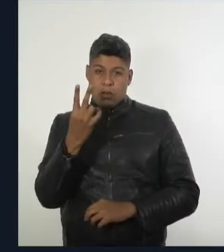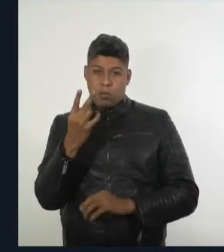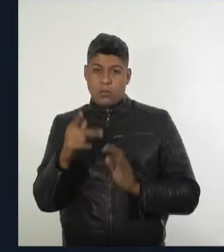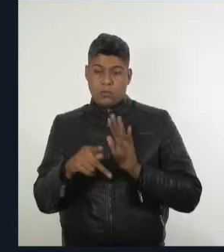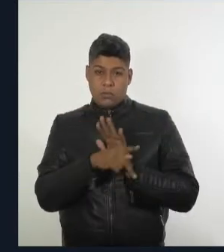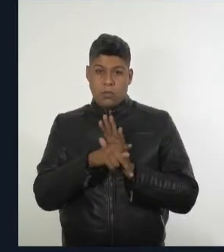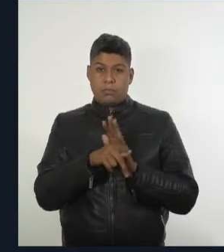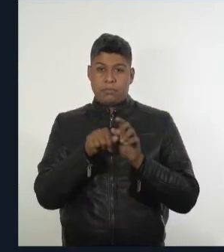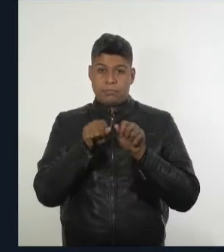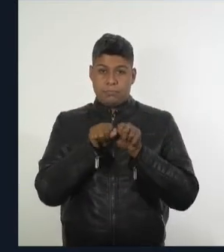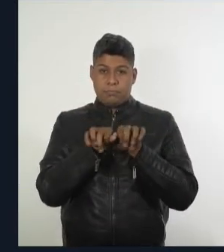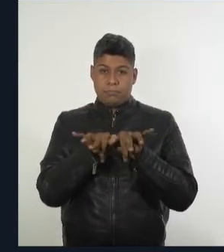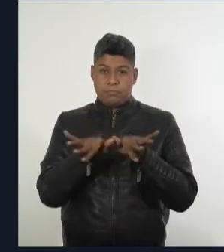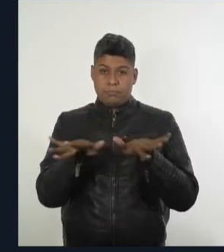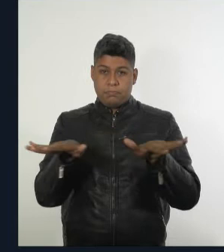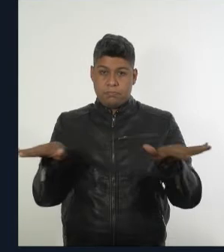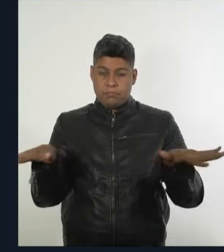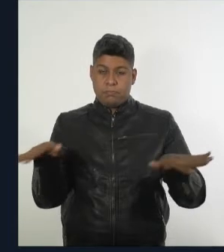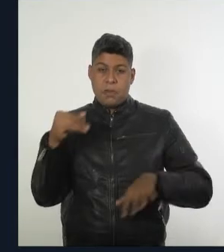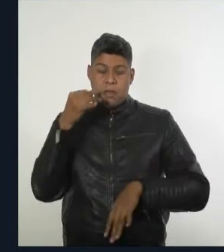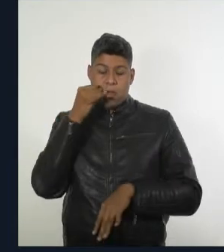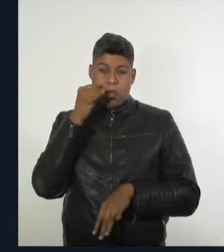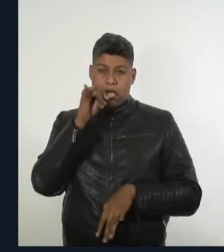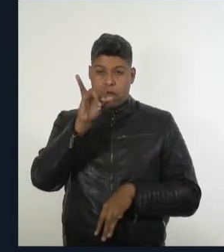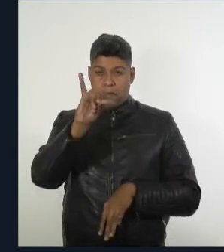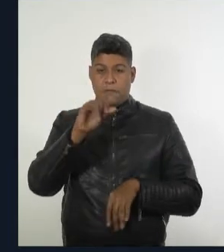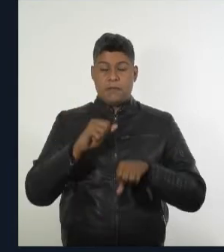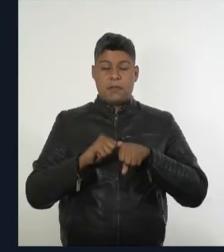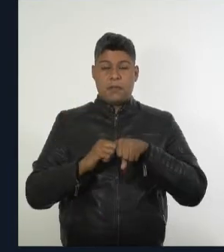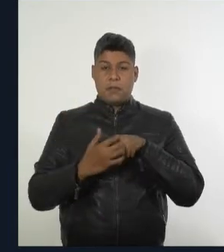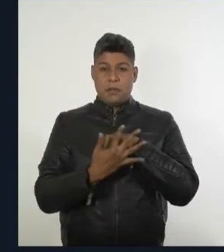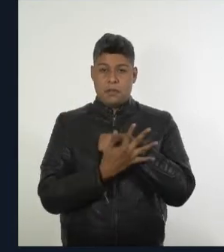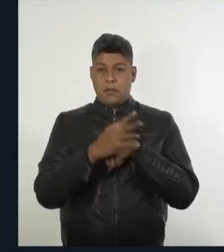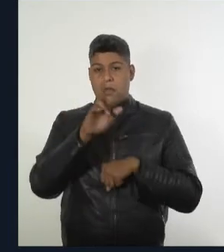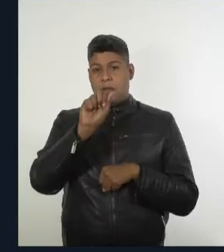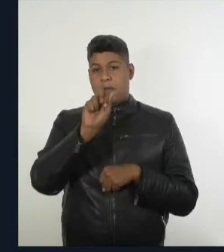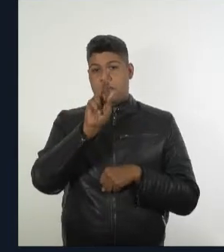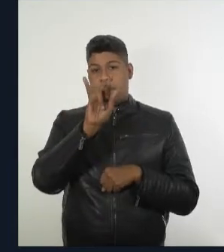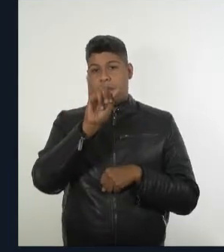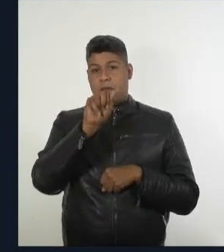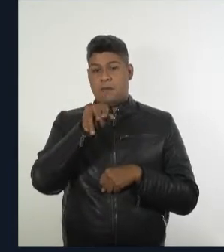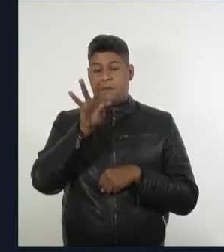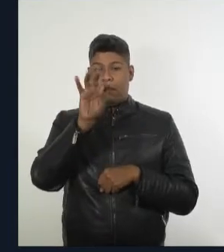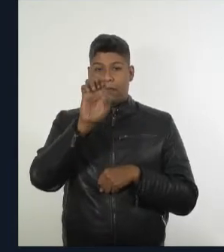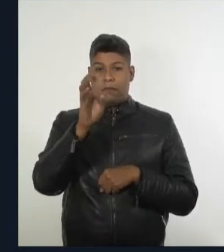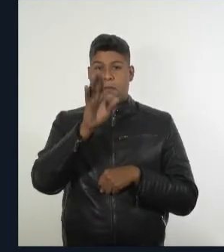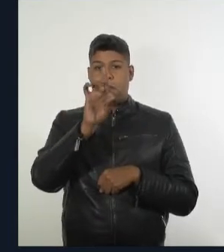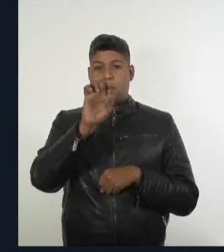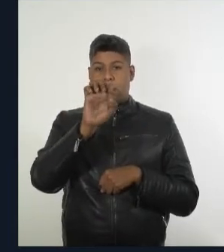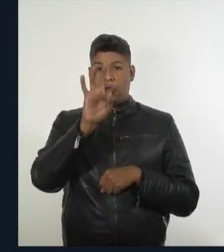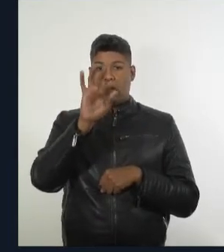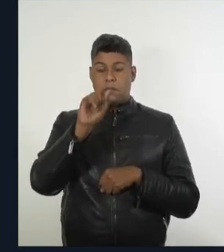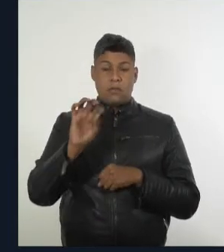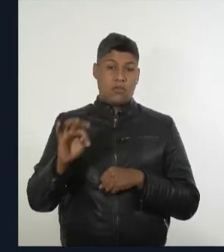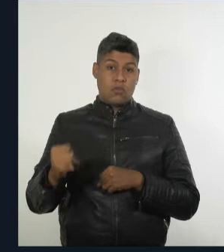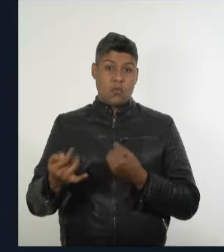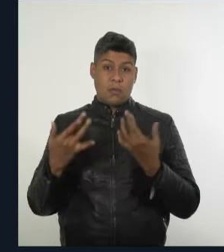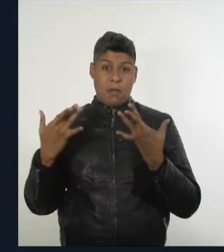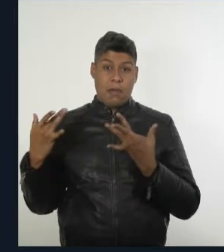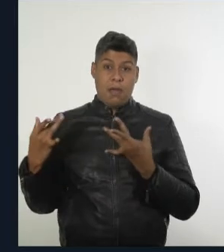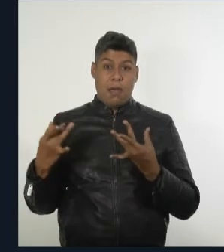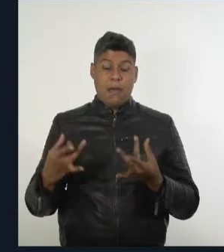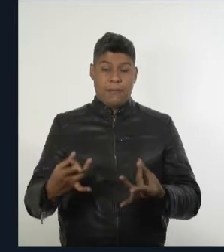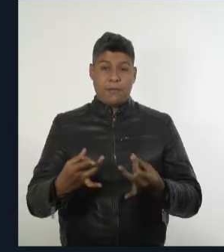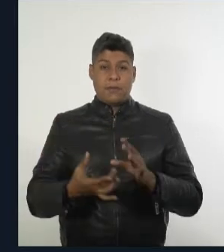o combate à variante Delta, que é exatamente toda esta atenção